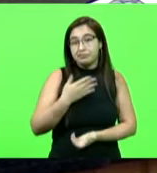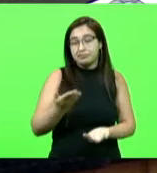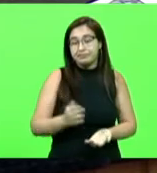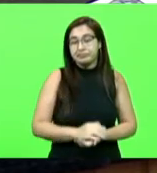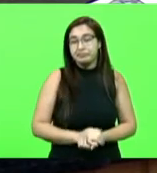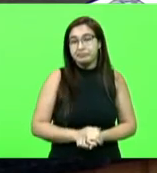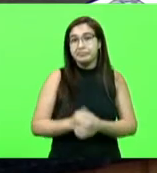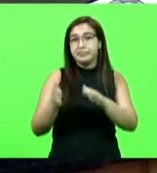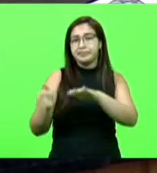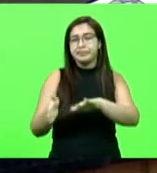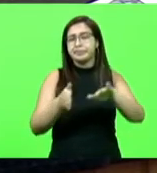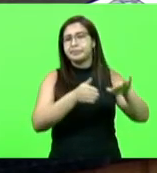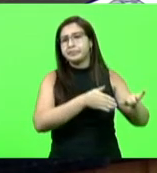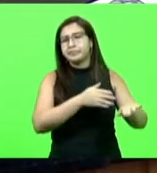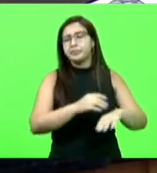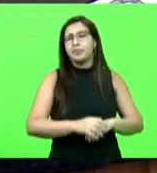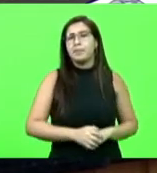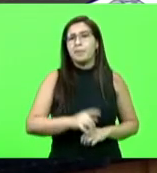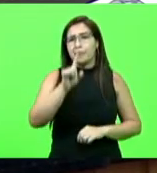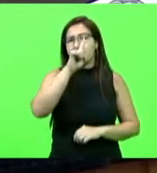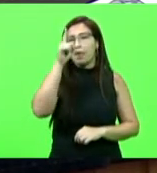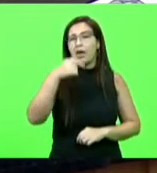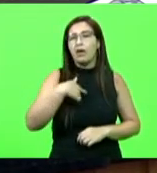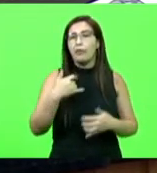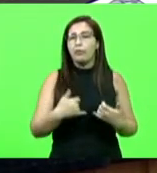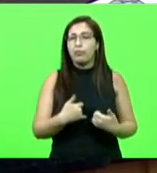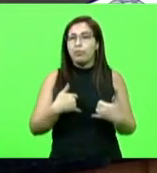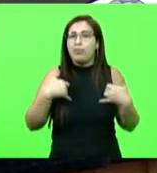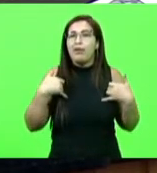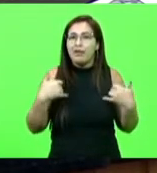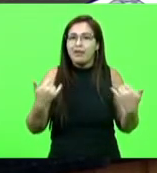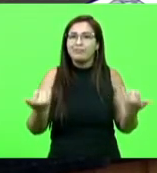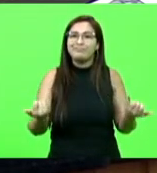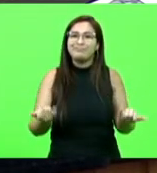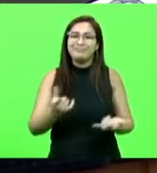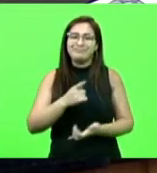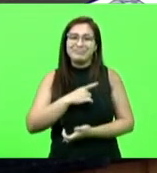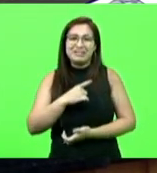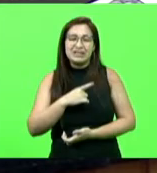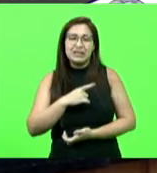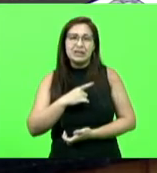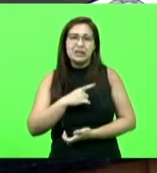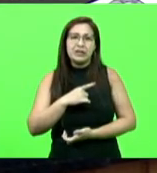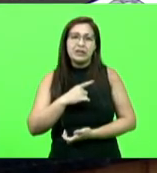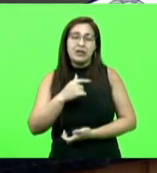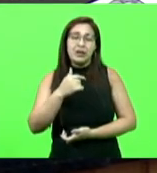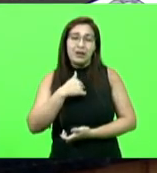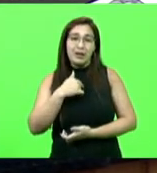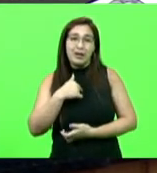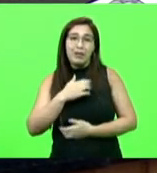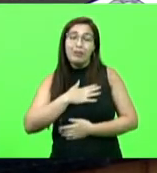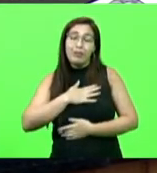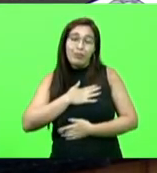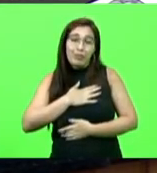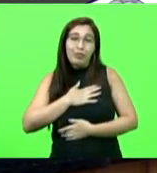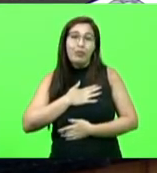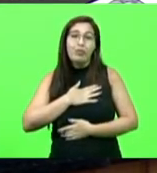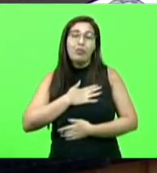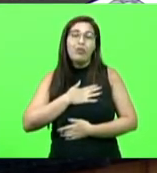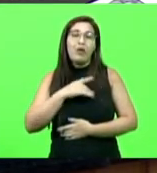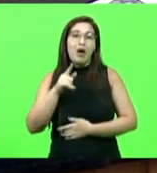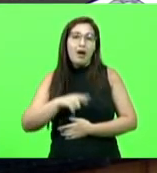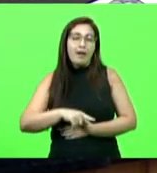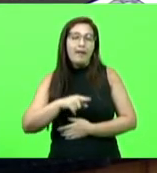uma iniciativa que tenho muito orgulho de fazer parte e que, sem falsa modéstia, tem a capacidade